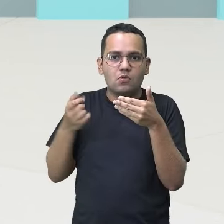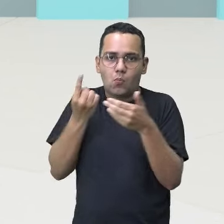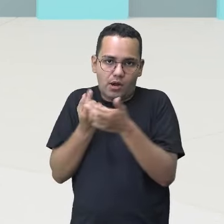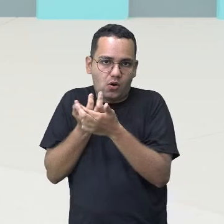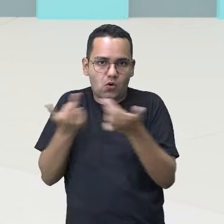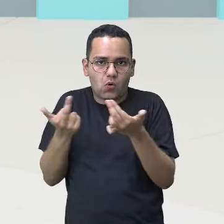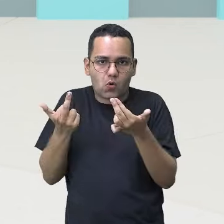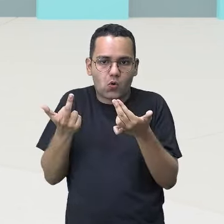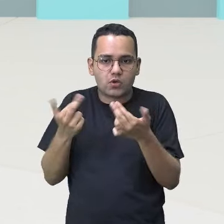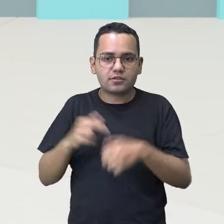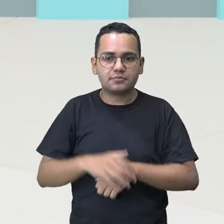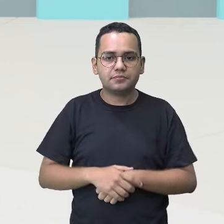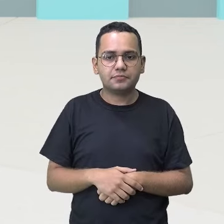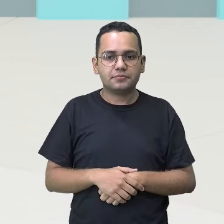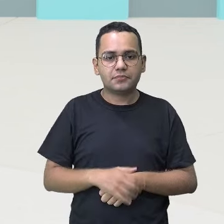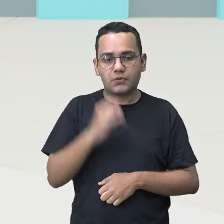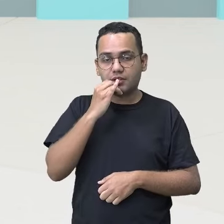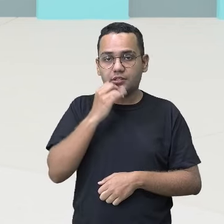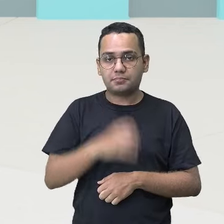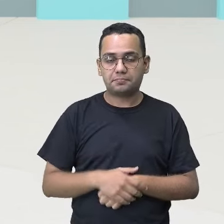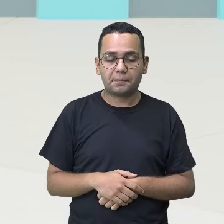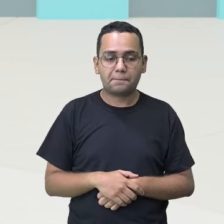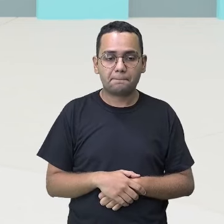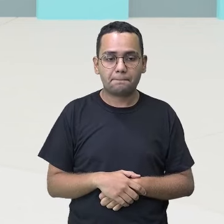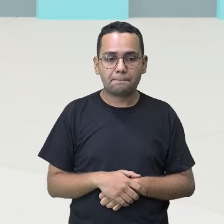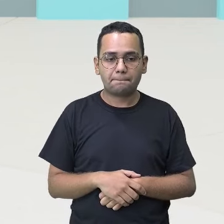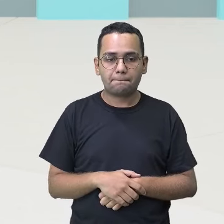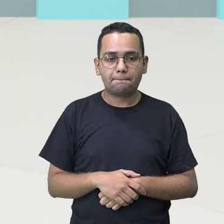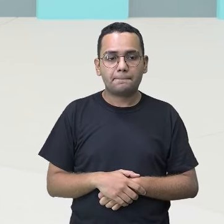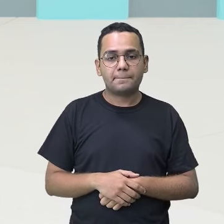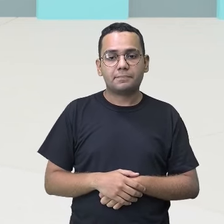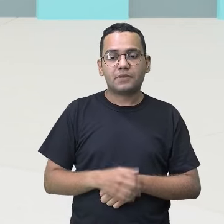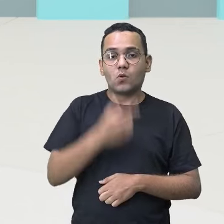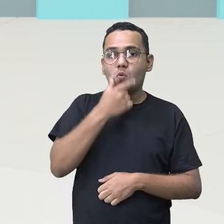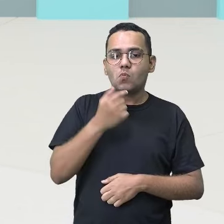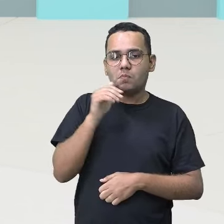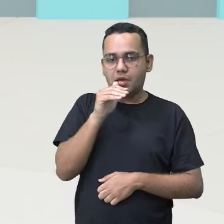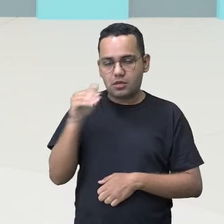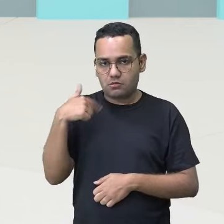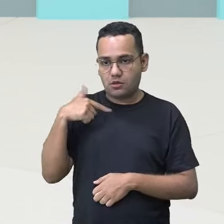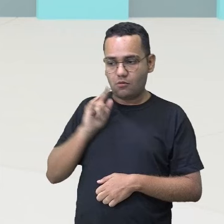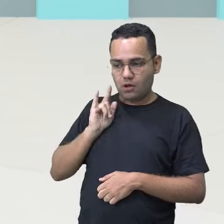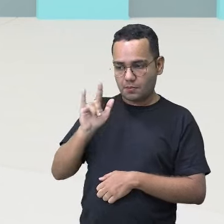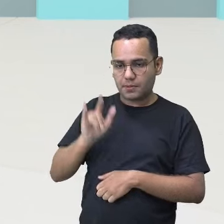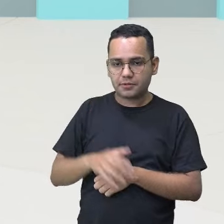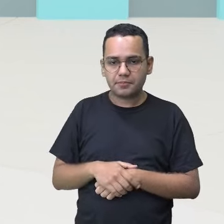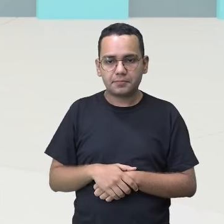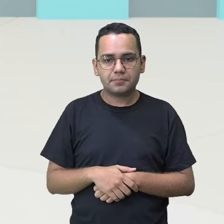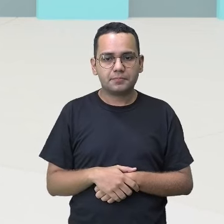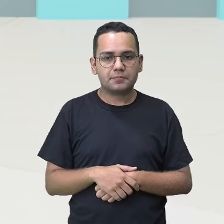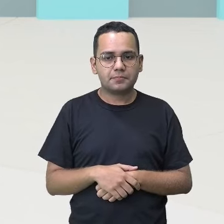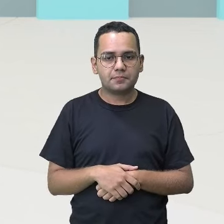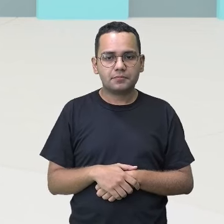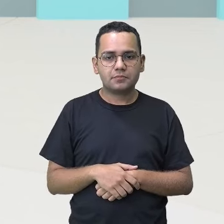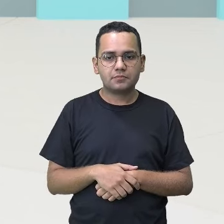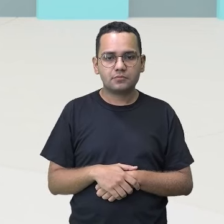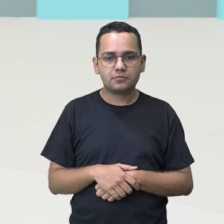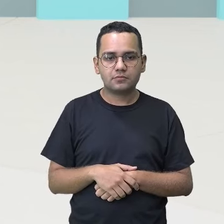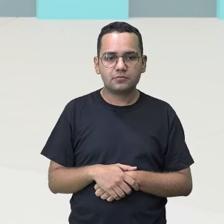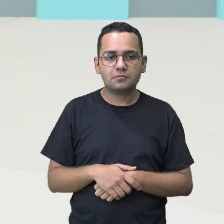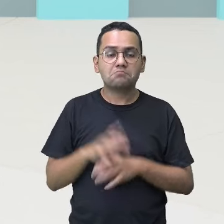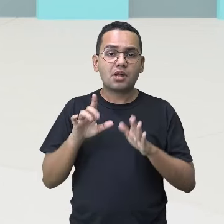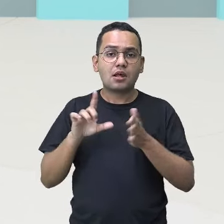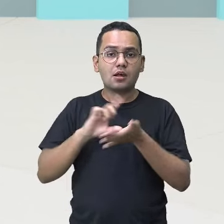olhar para trás perceba aí ó o menino que amei se eu olho para atrás eu percebo que lá atrás a palavra